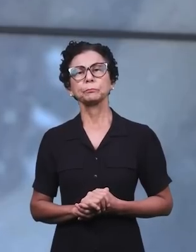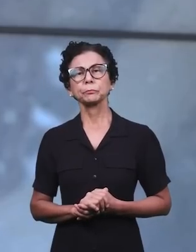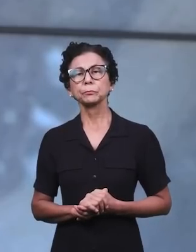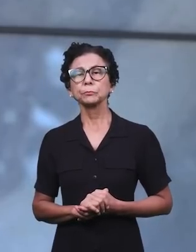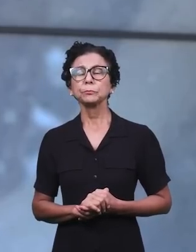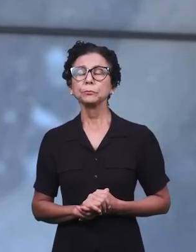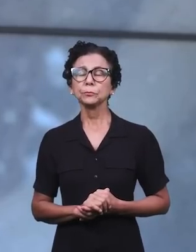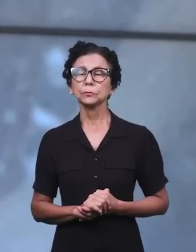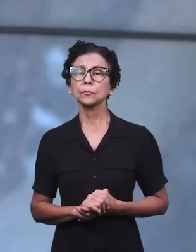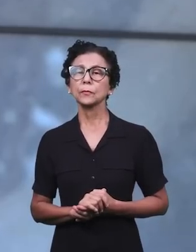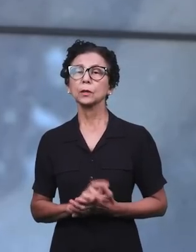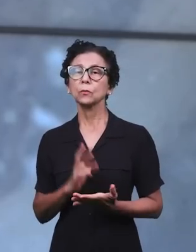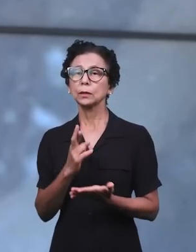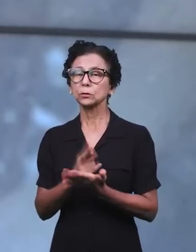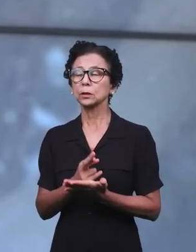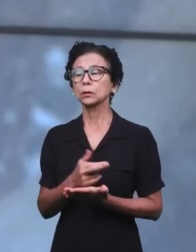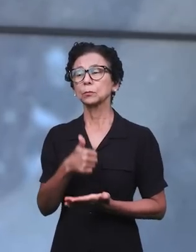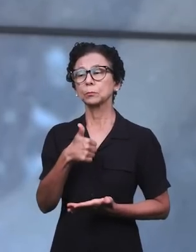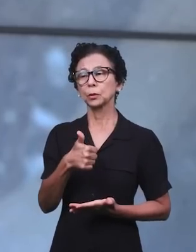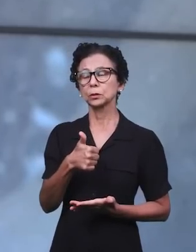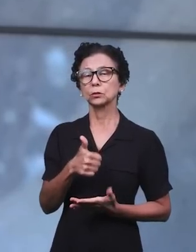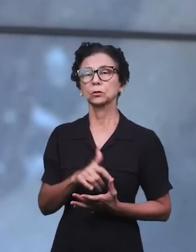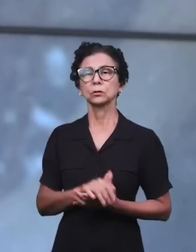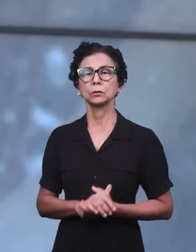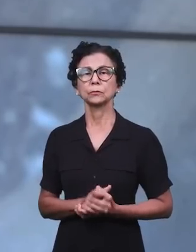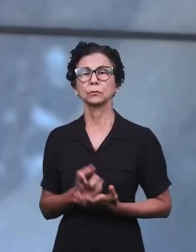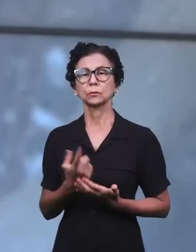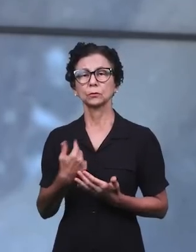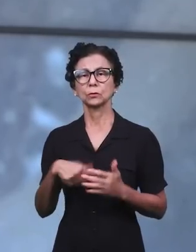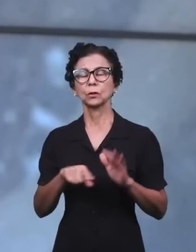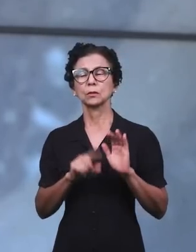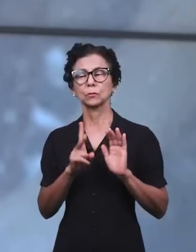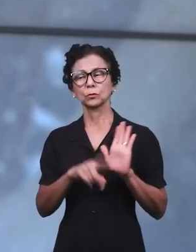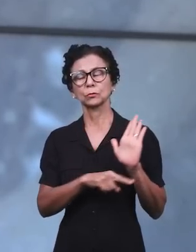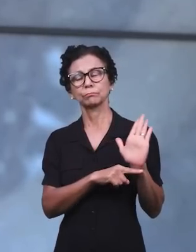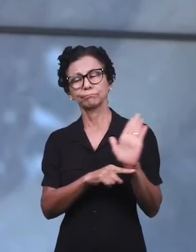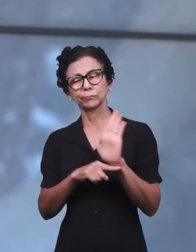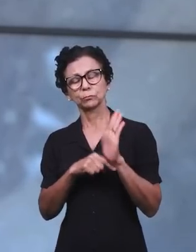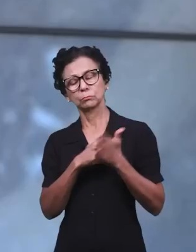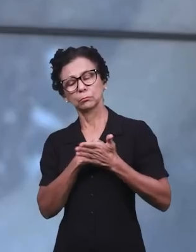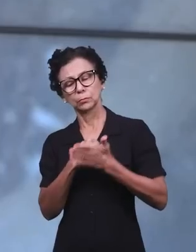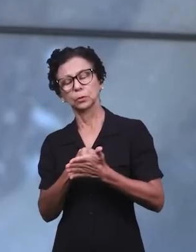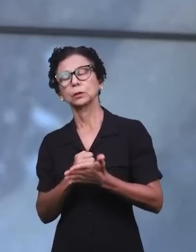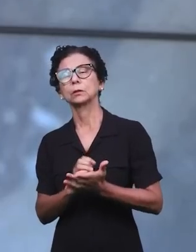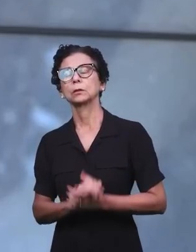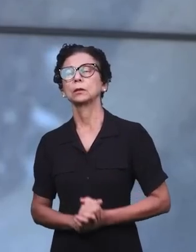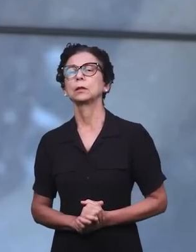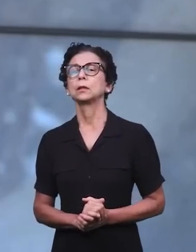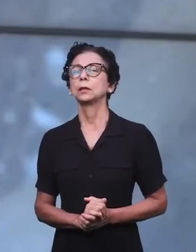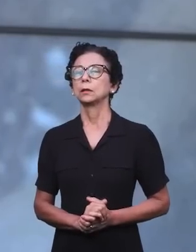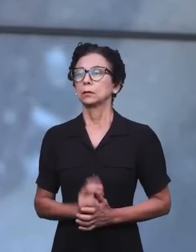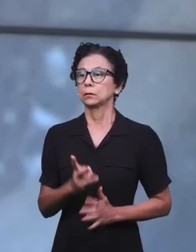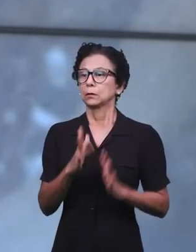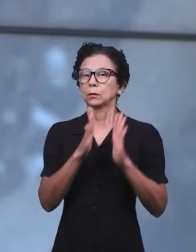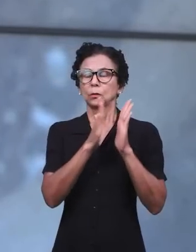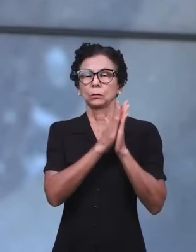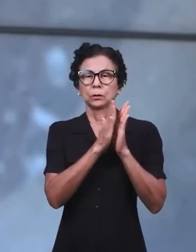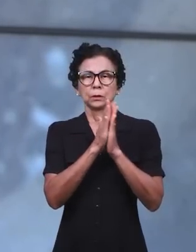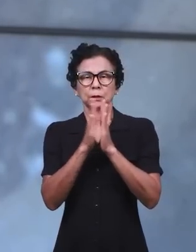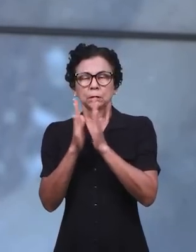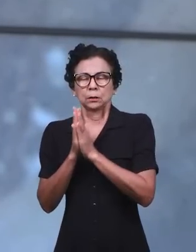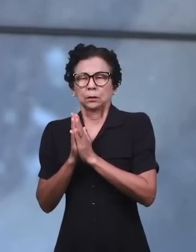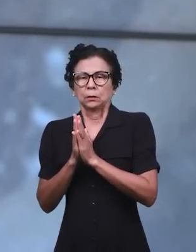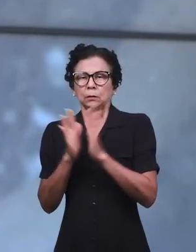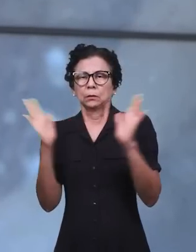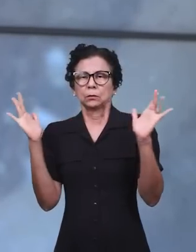irmãos também continuem contando com o nosso cuidado, com aquilo que pode ser feito, mas sobretudo com as nossas orações.